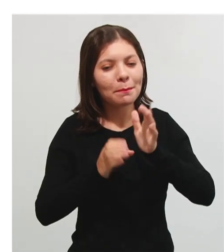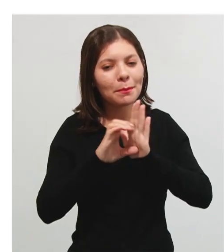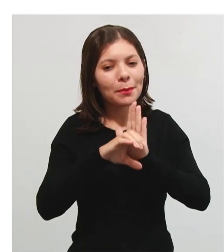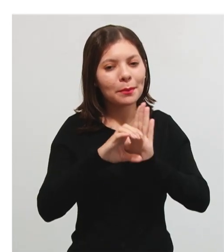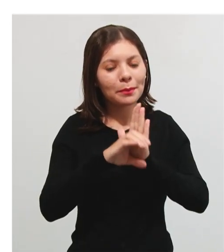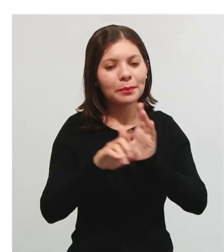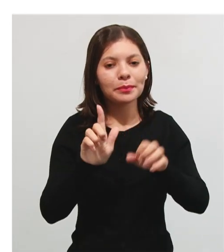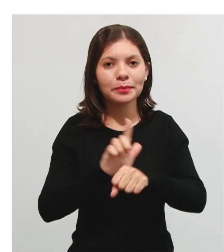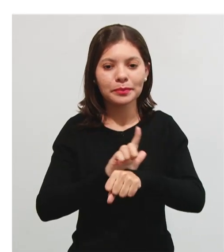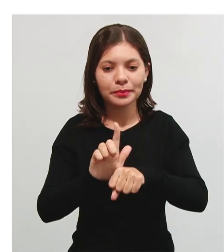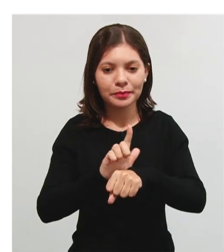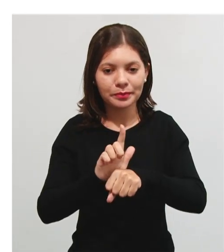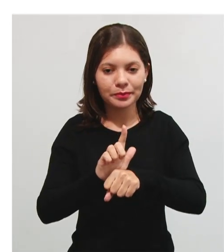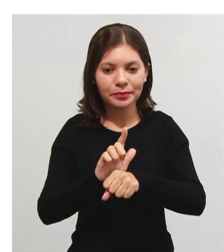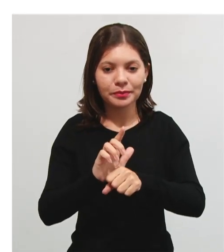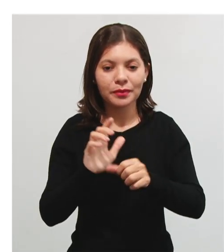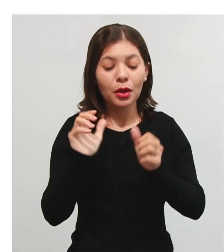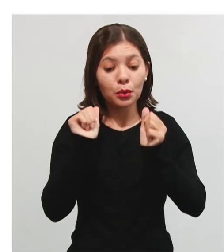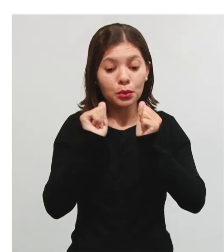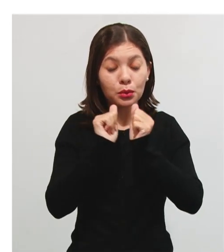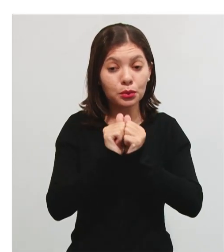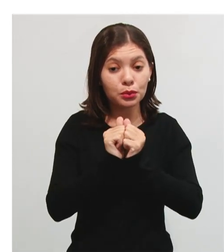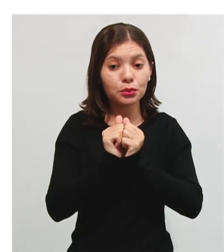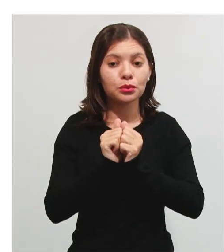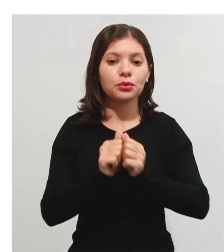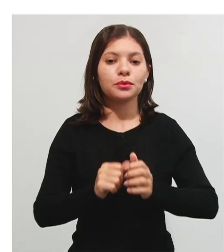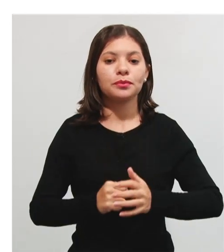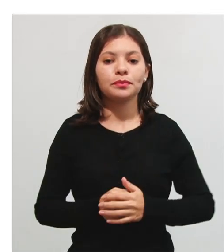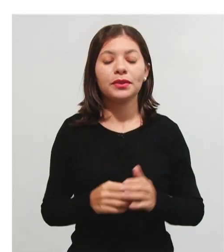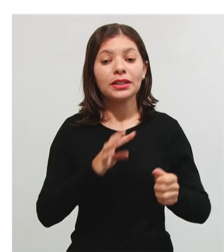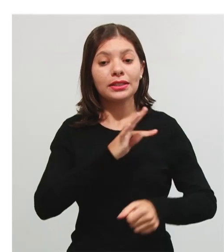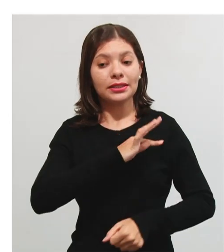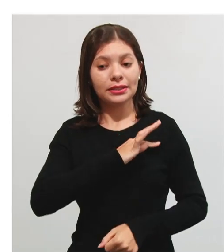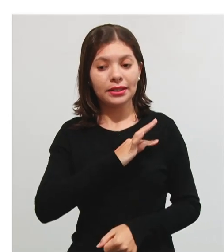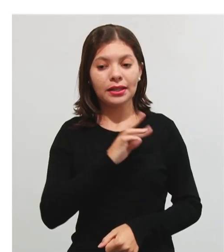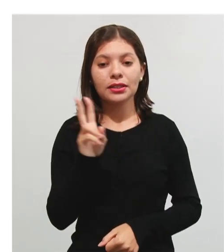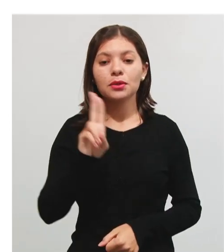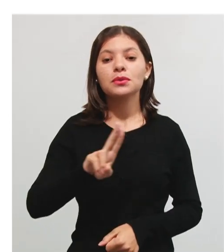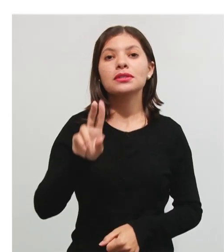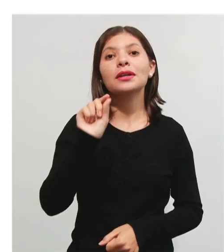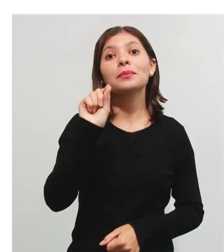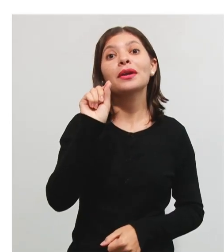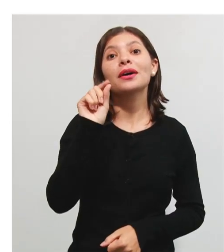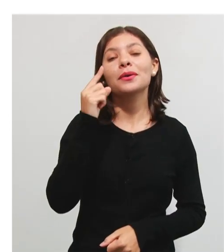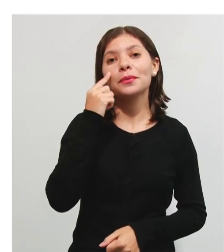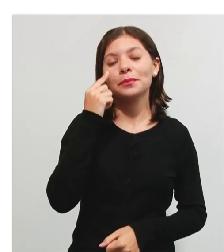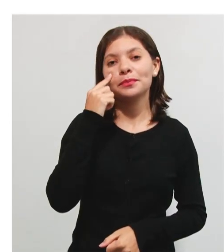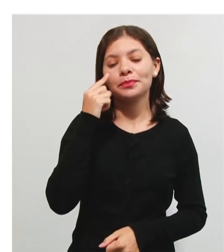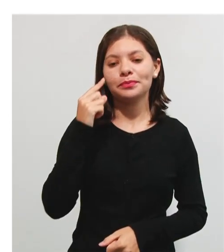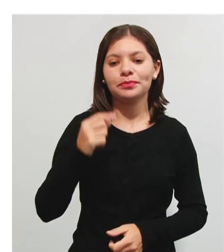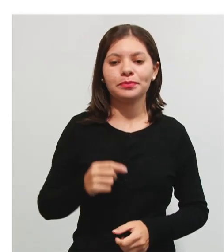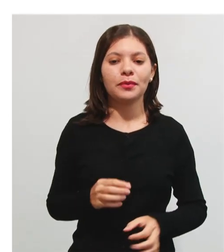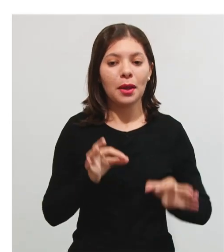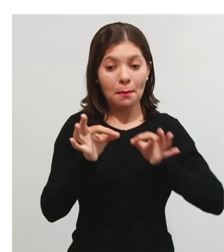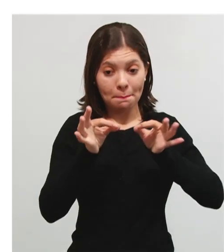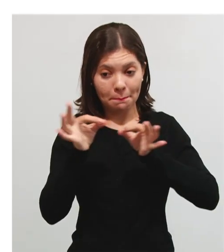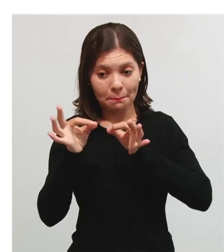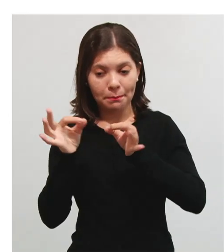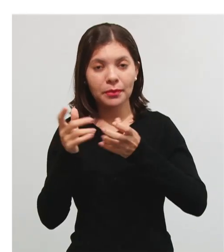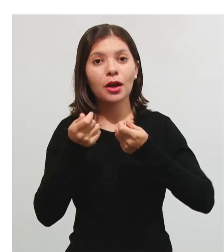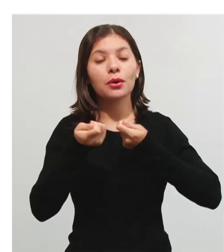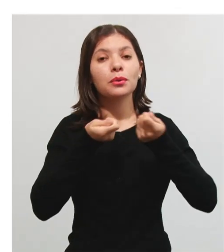de estoque, que é o conjunto de processos e técnicas utilizadas para planejar, controlar